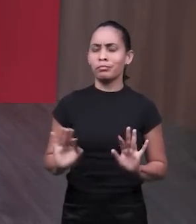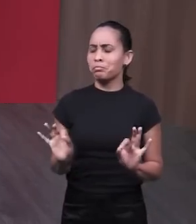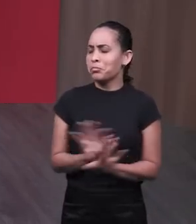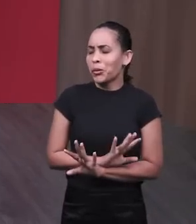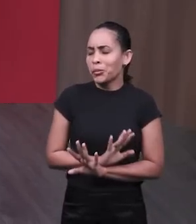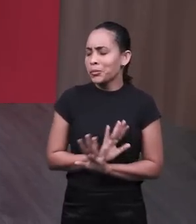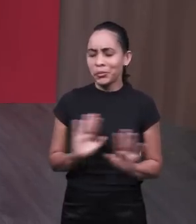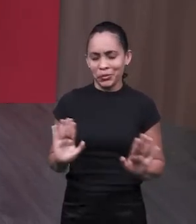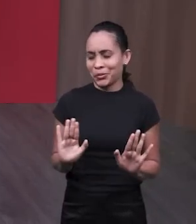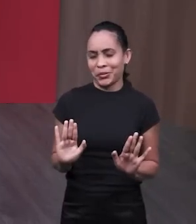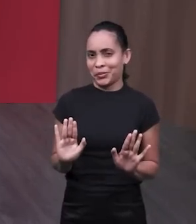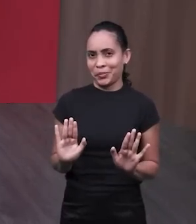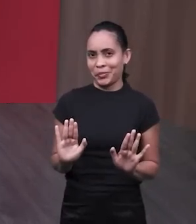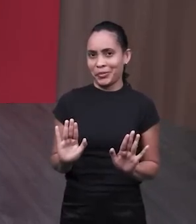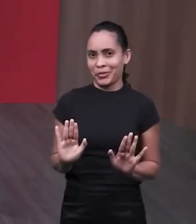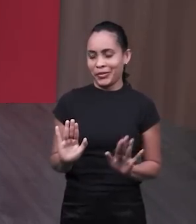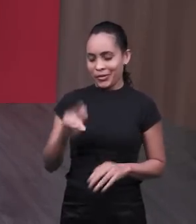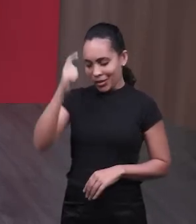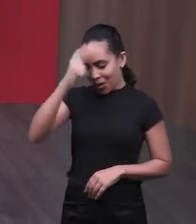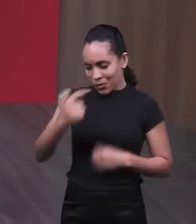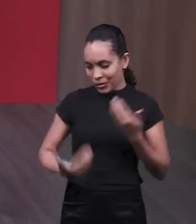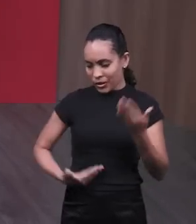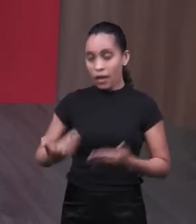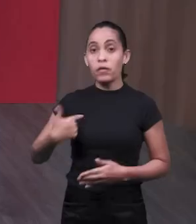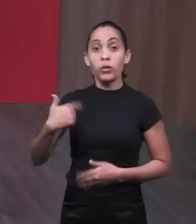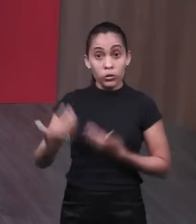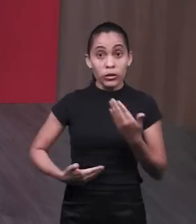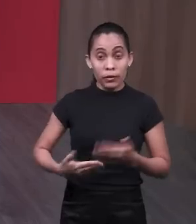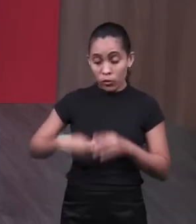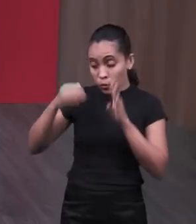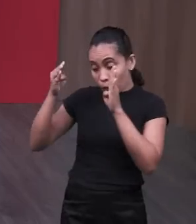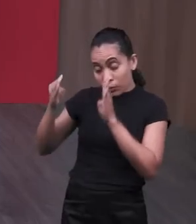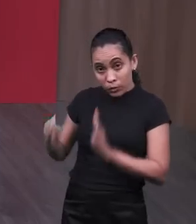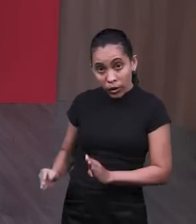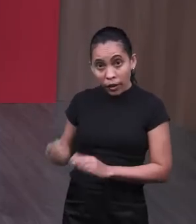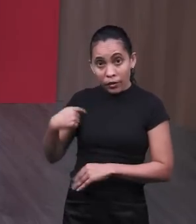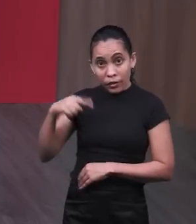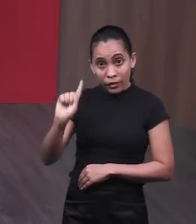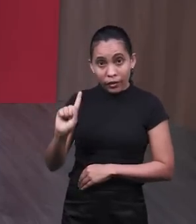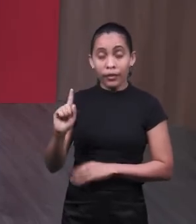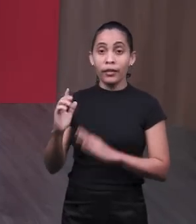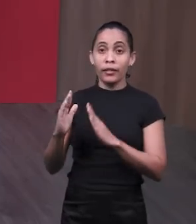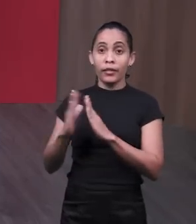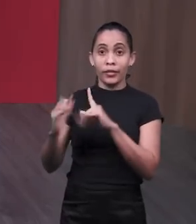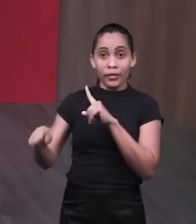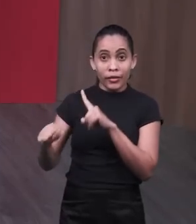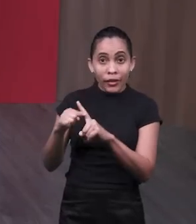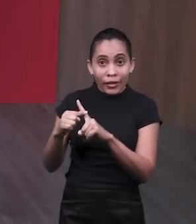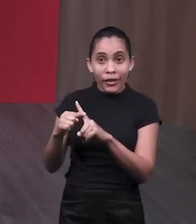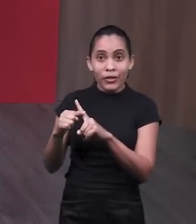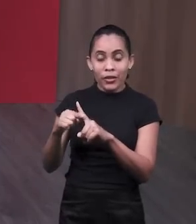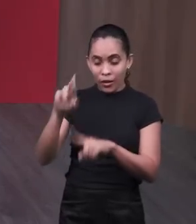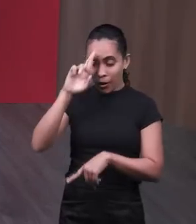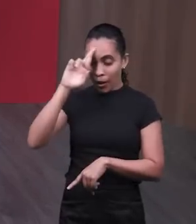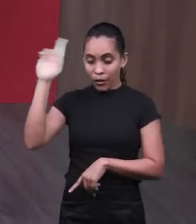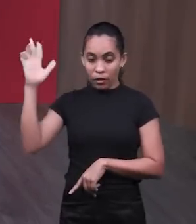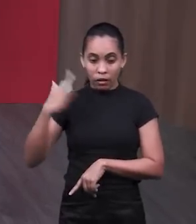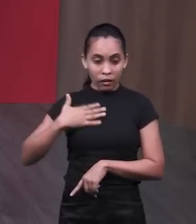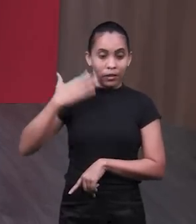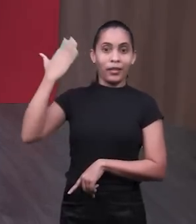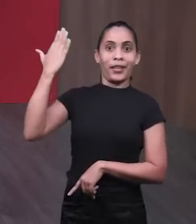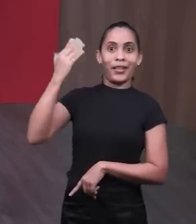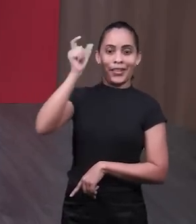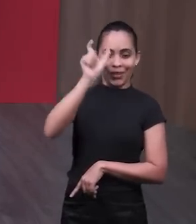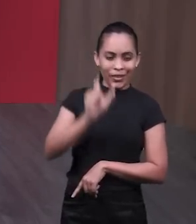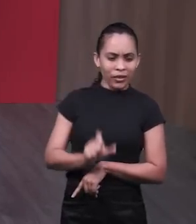Já fiz o suficiente. Já fiz o suficiente, aí ninguém se converteu, mas eu tô servindo, eu sou fiel na igreja, no evangelho. Aí o Senhor vem e surpreende, imagina